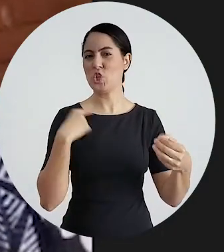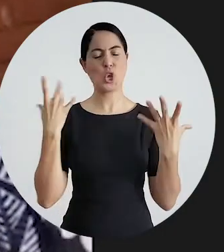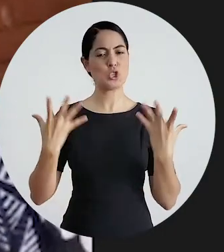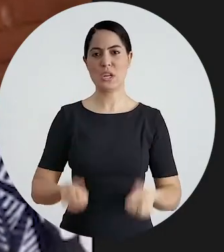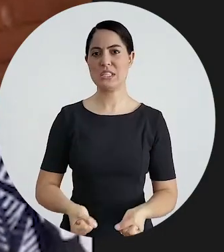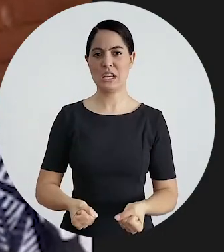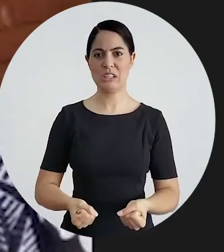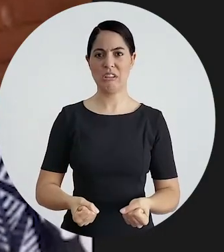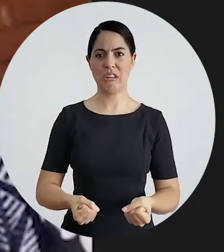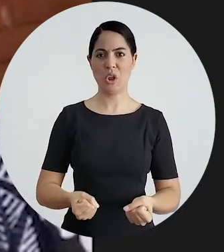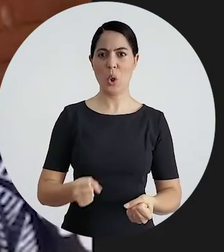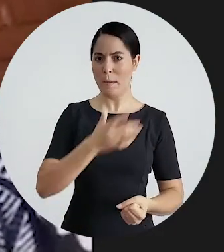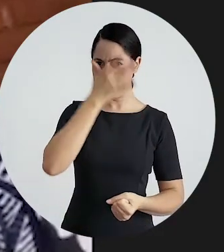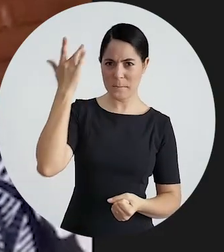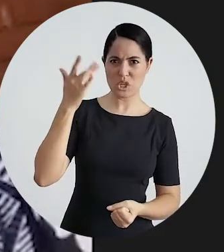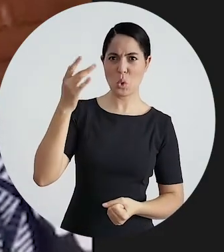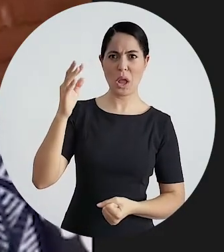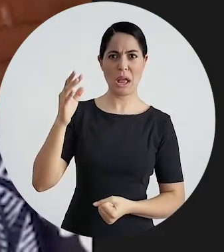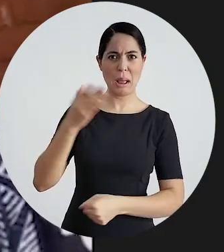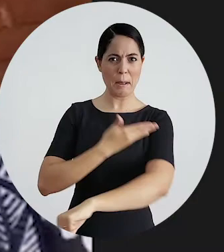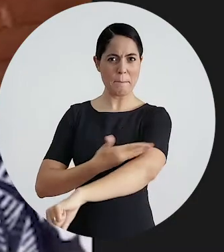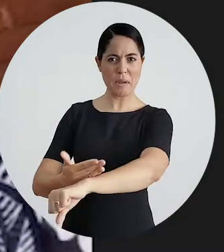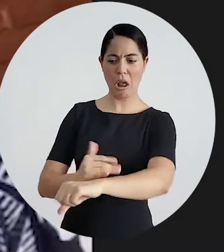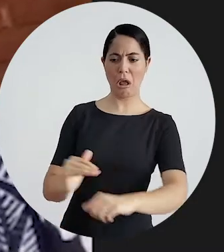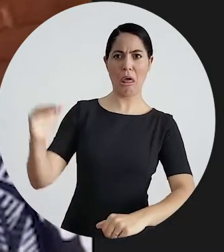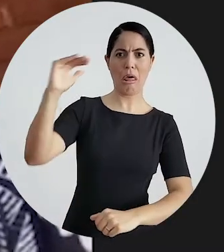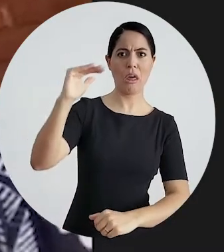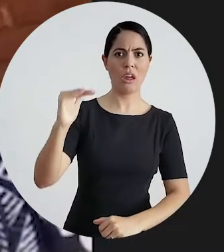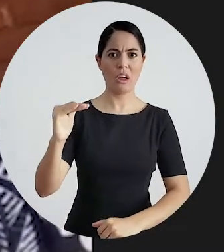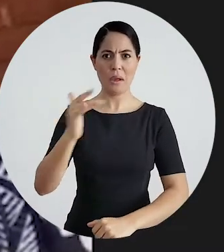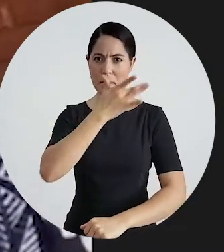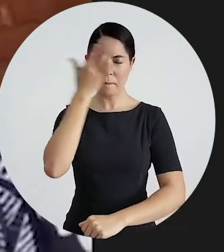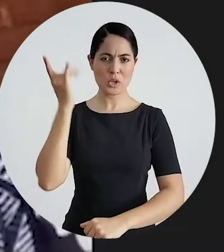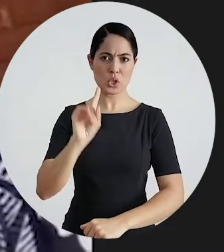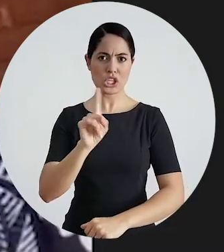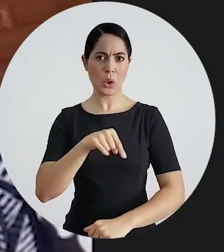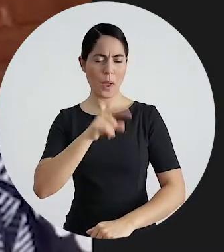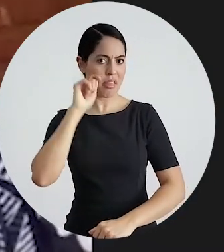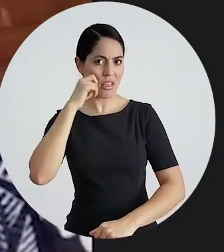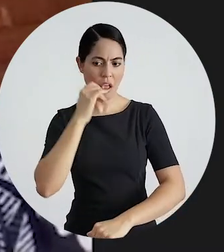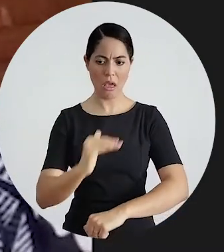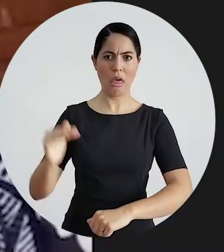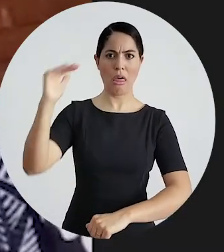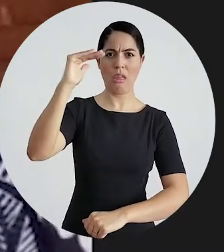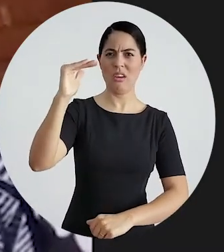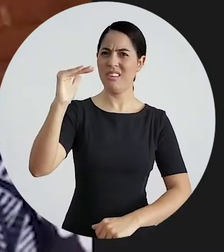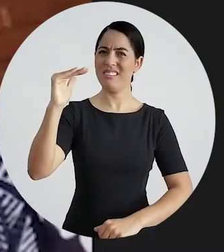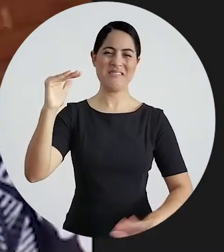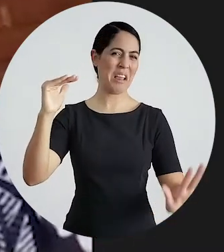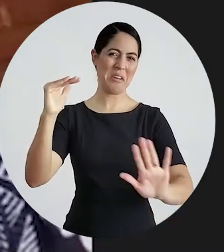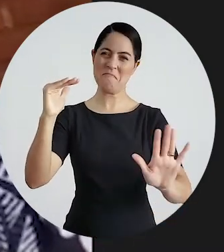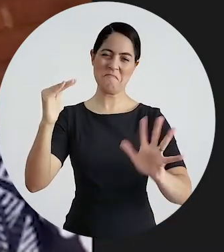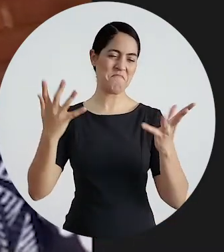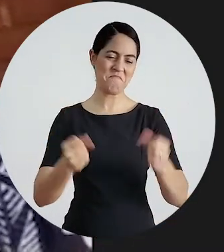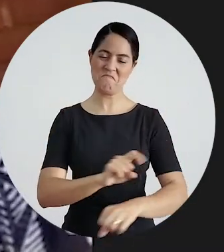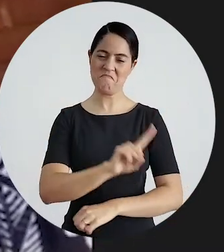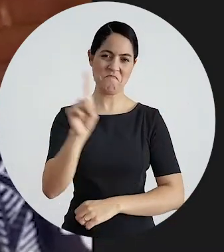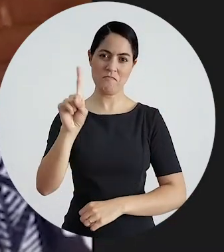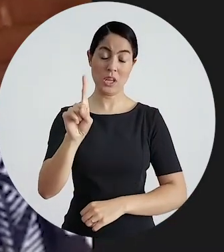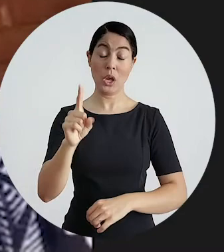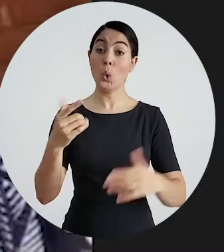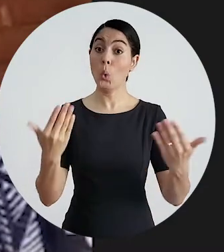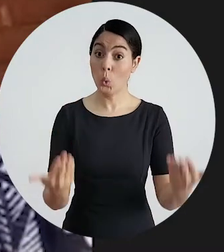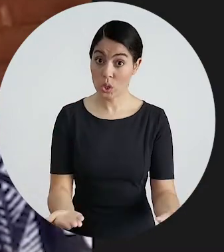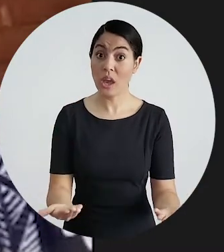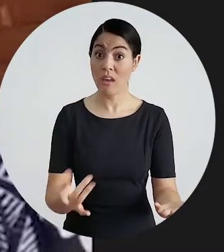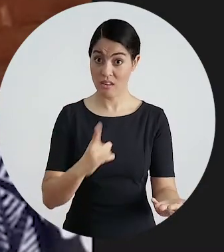em detrimento de pessoas brancas ou não negras, tidas como pessoas que possuem a raça